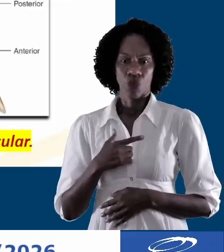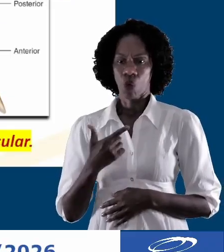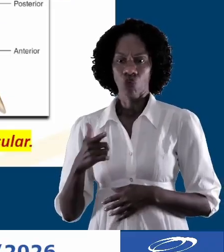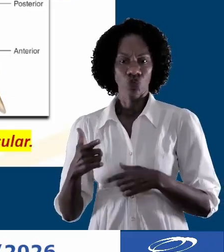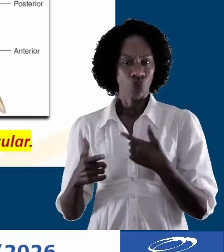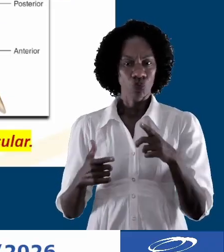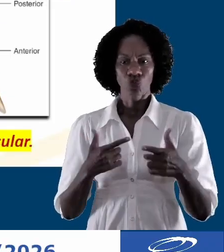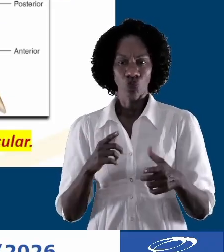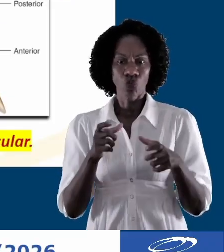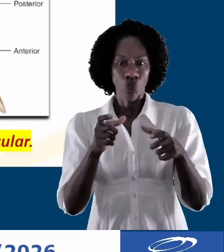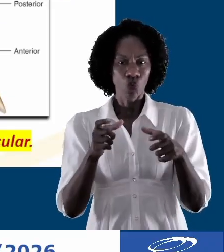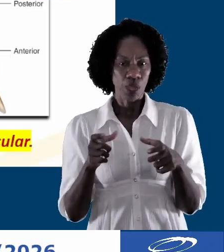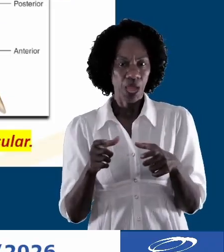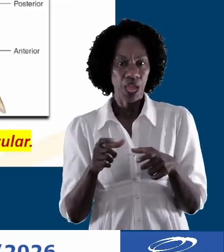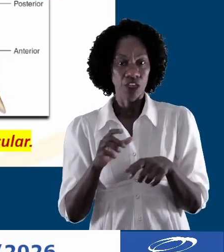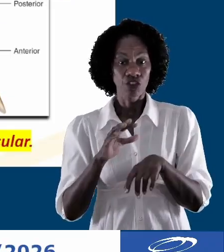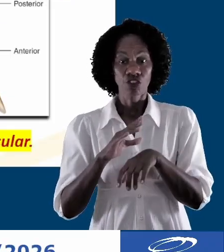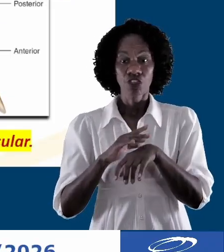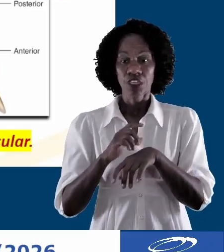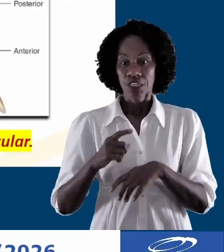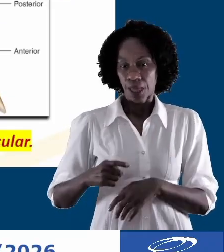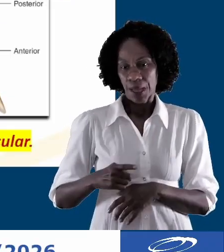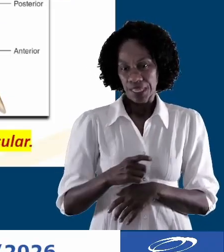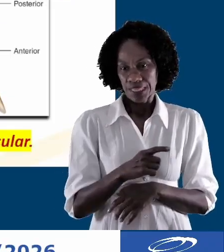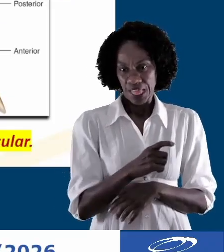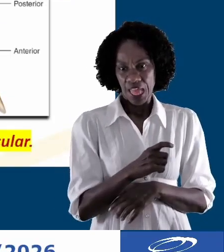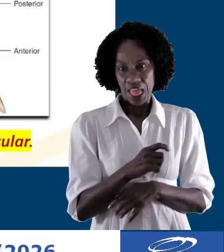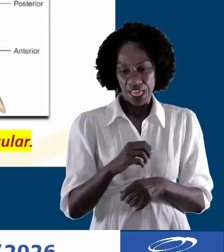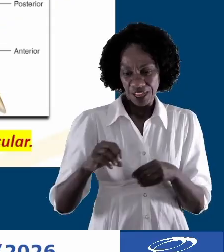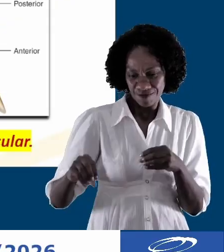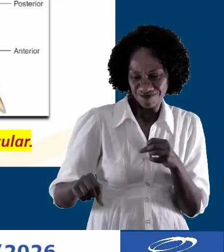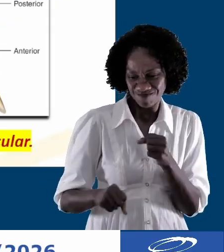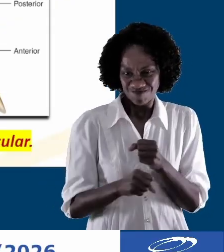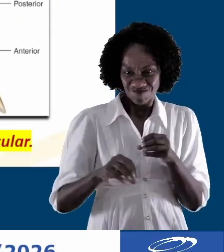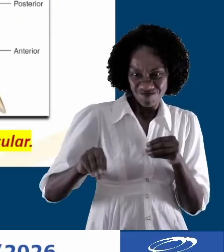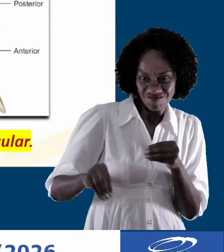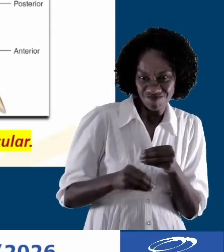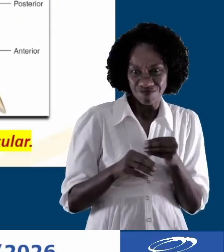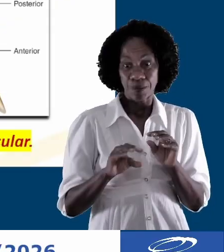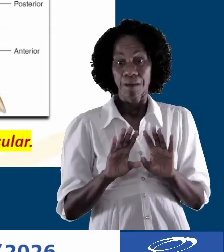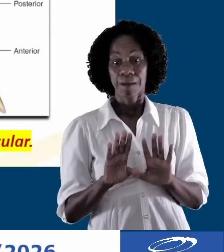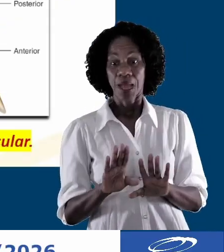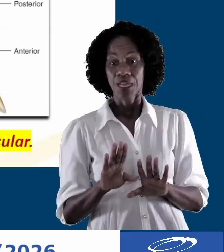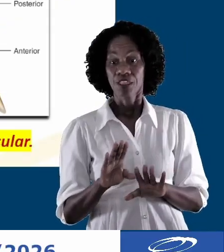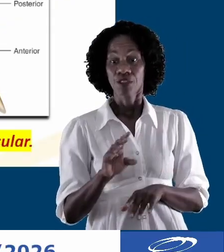na figura, pode ser central, articular, posterior, anterior, mas o paradiscal é o mais